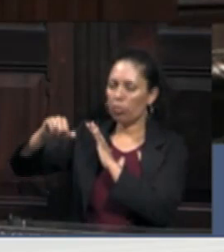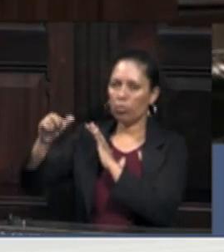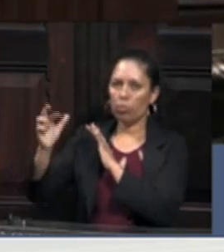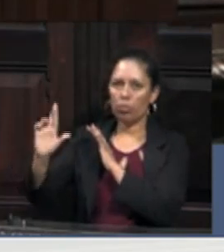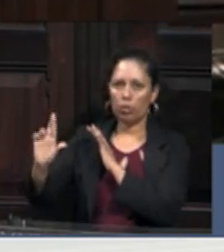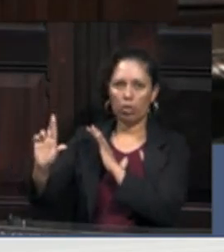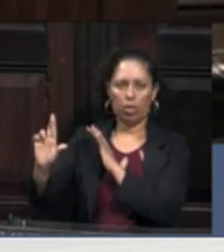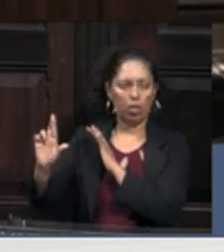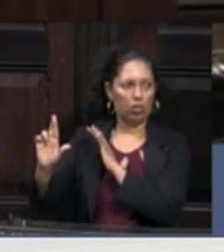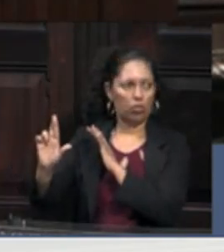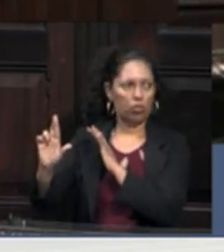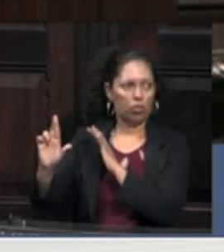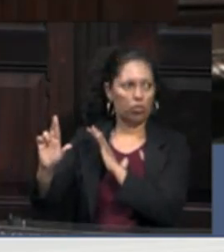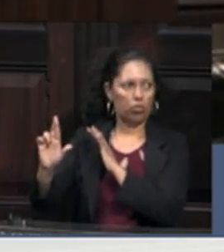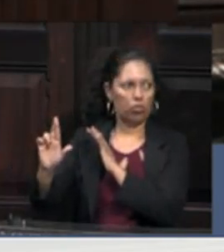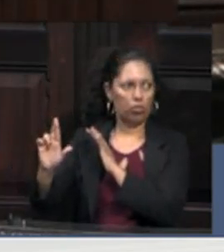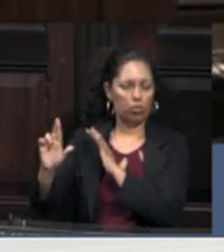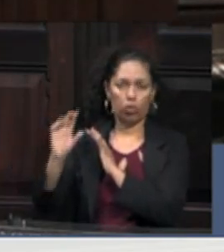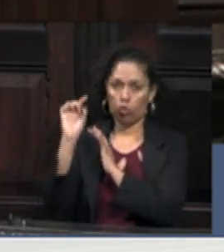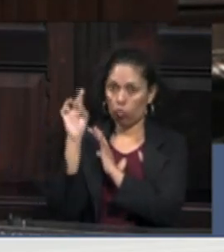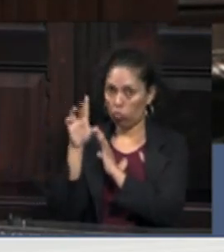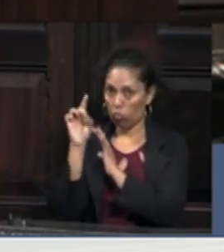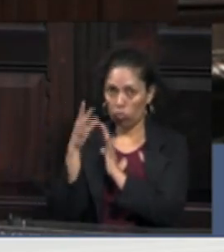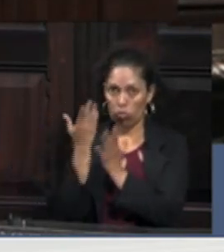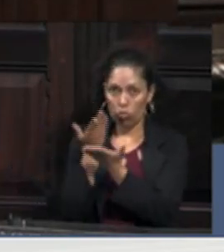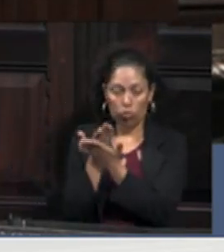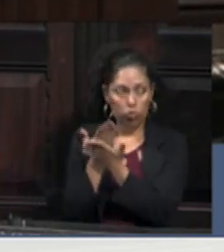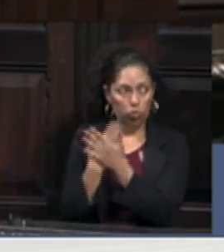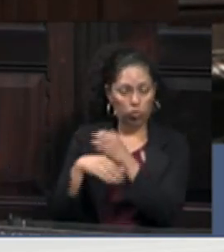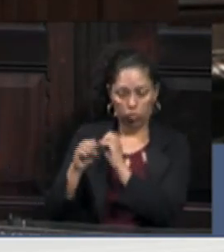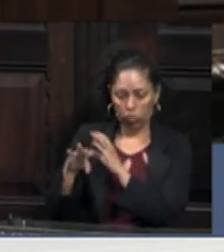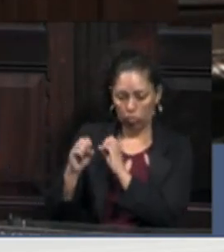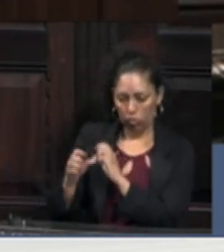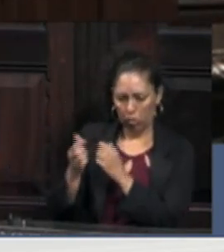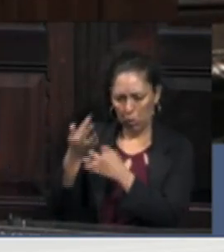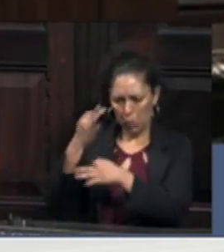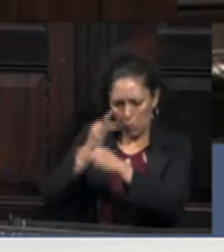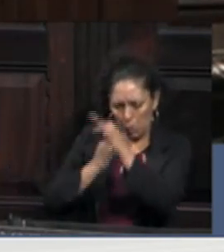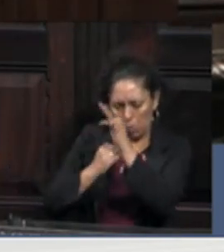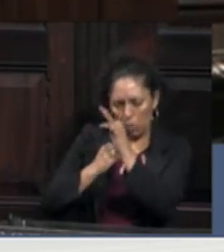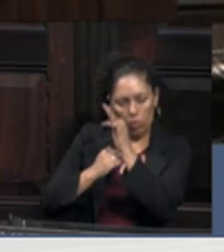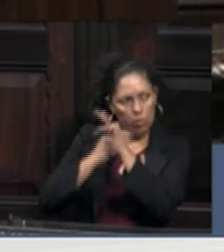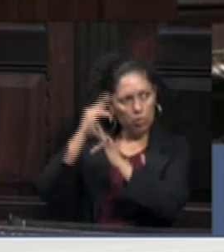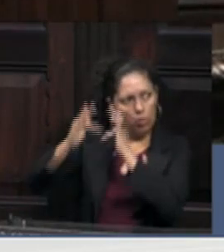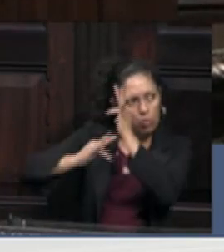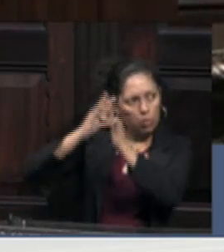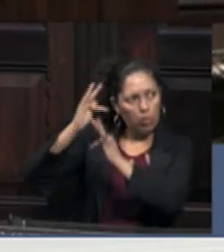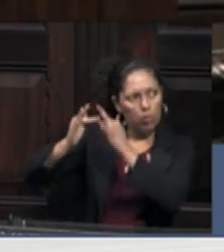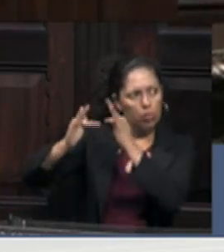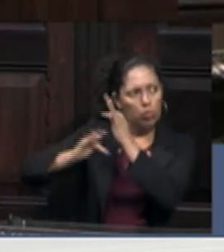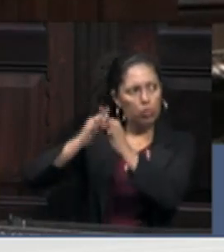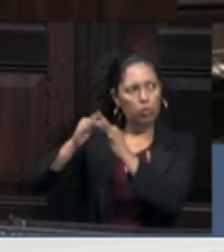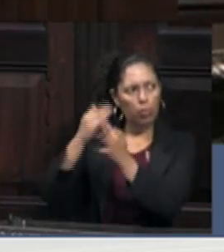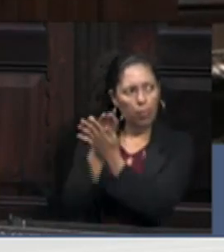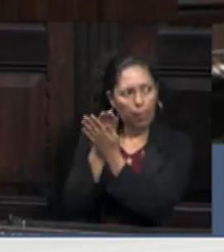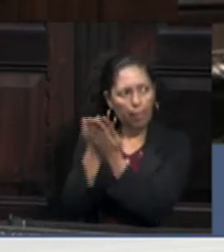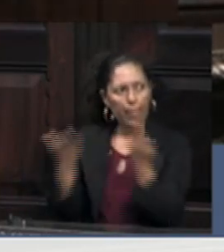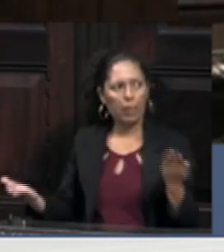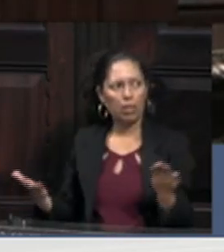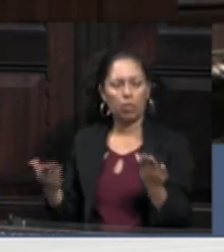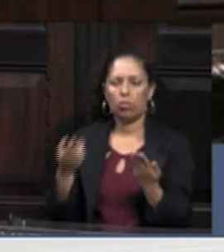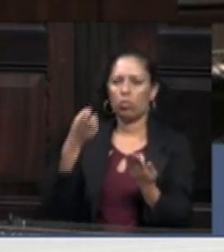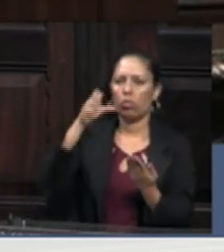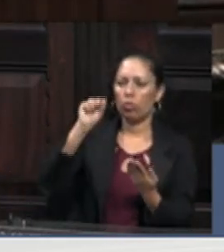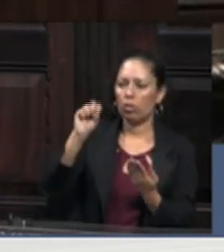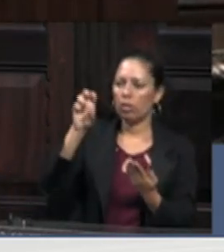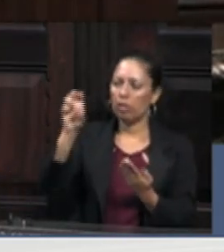Somente as funções de educação, ciência, tecnologia e inovação juntas perdem 85